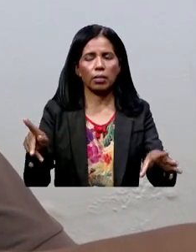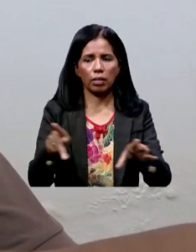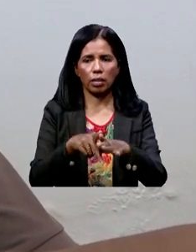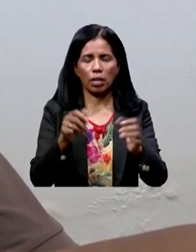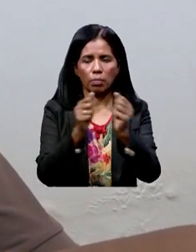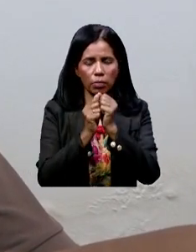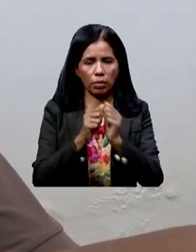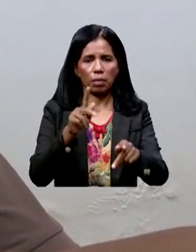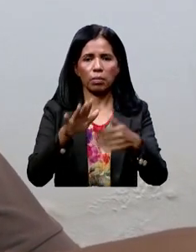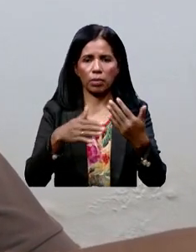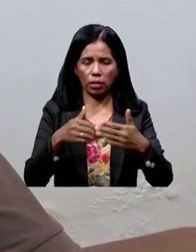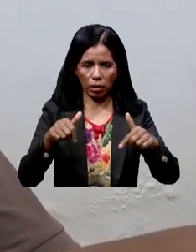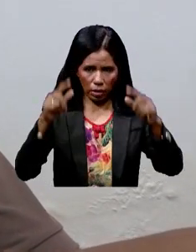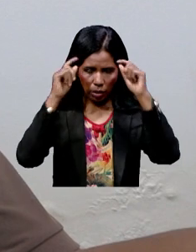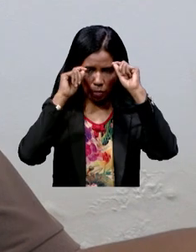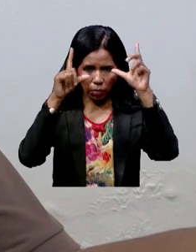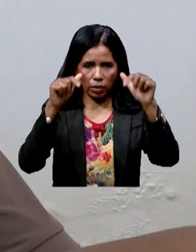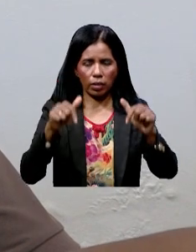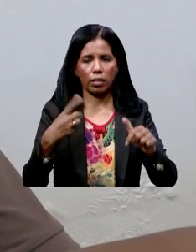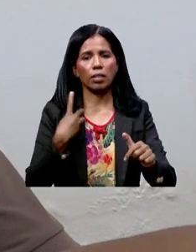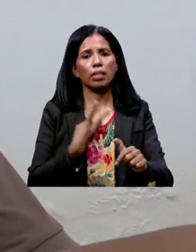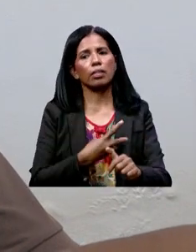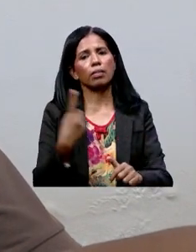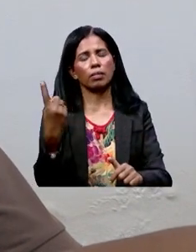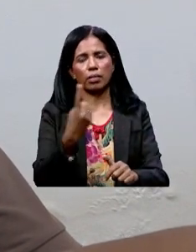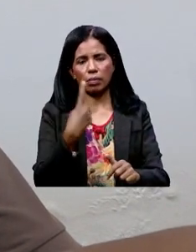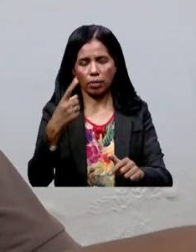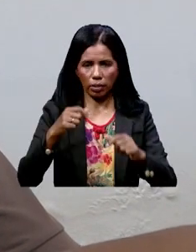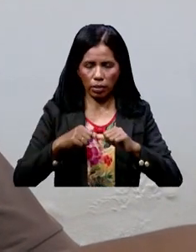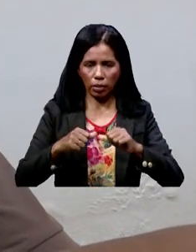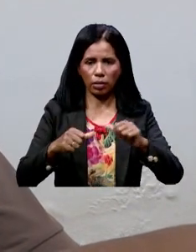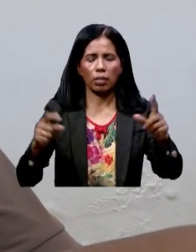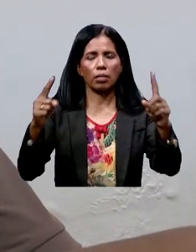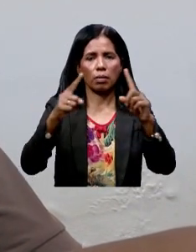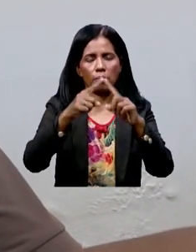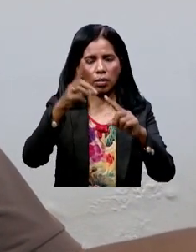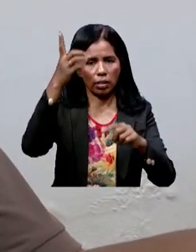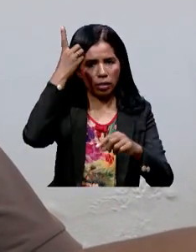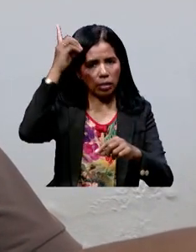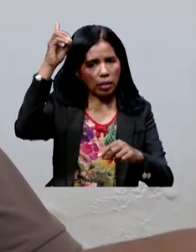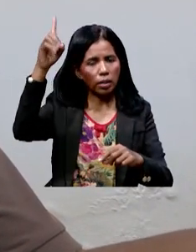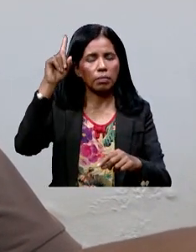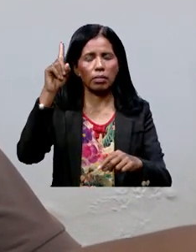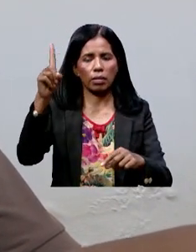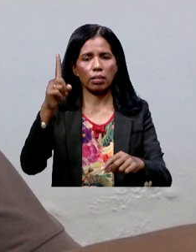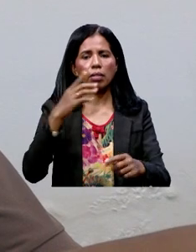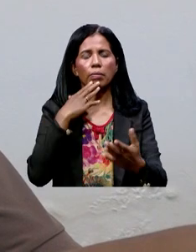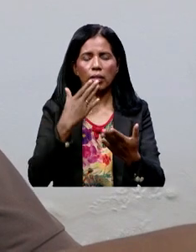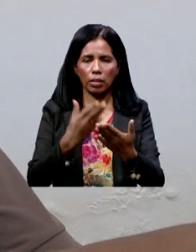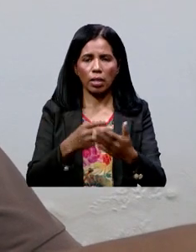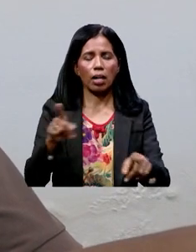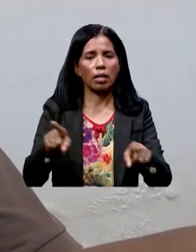ko komunidade hototu iya Timor idane itana fatin lao ba mehi ida nebe sai sosiedade ida